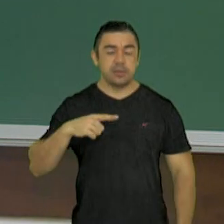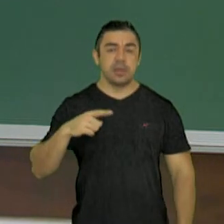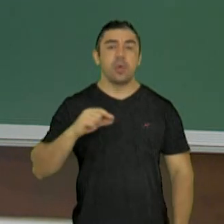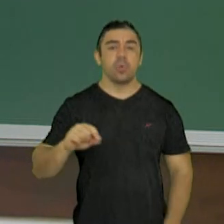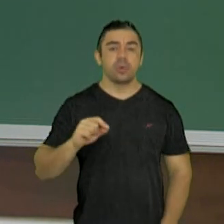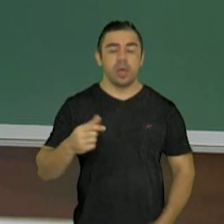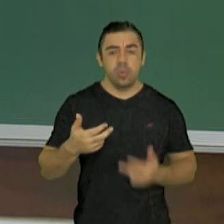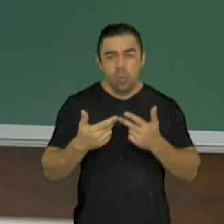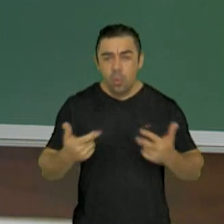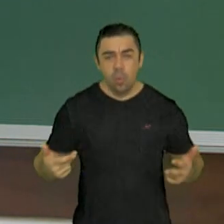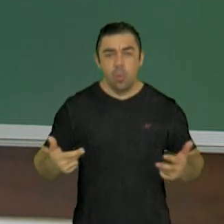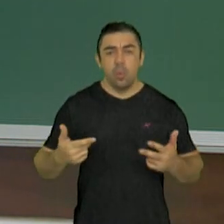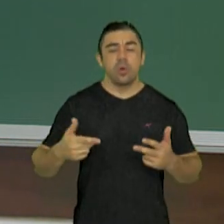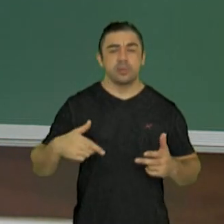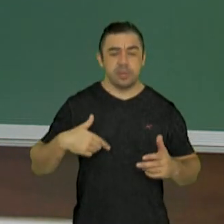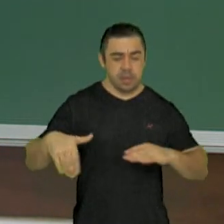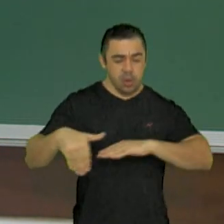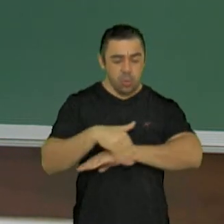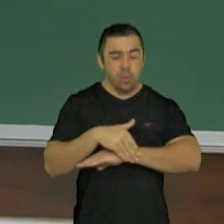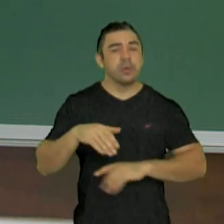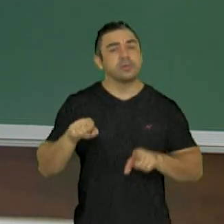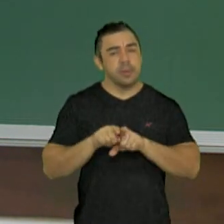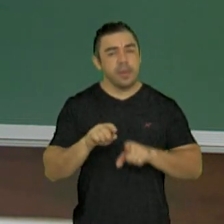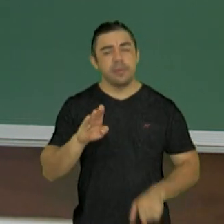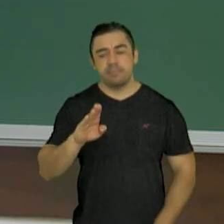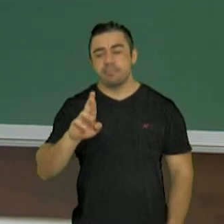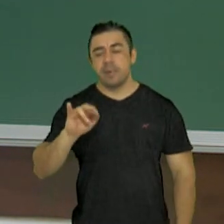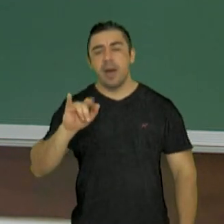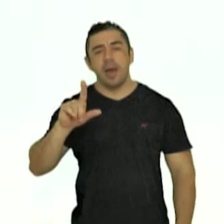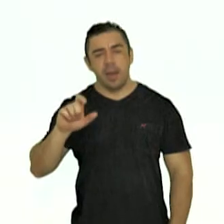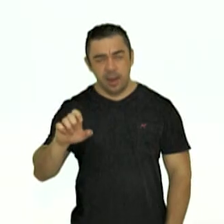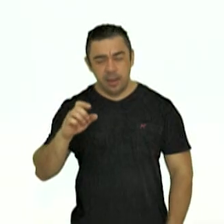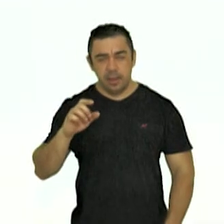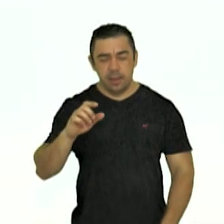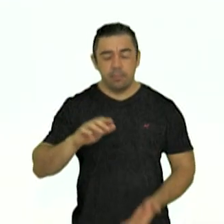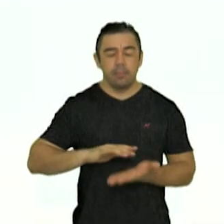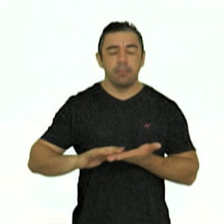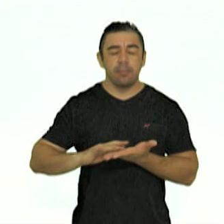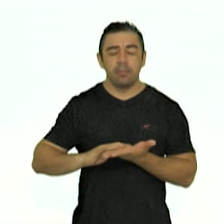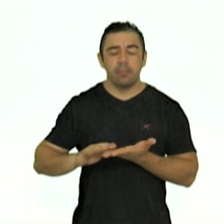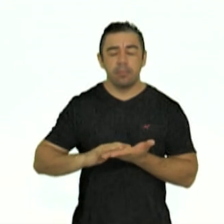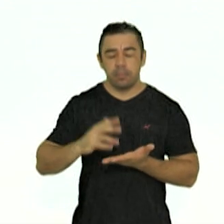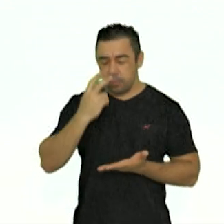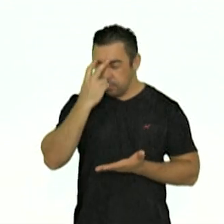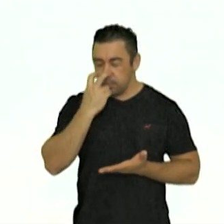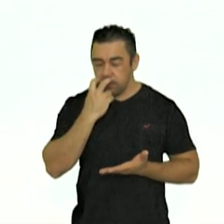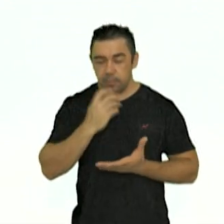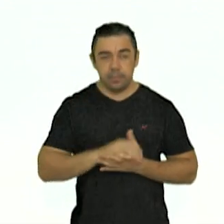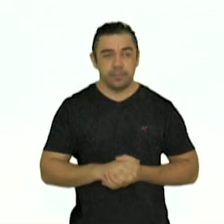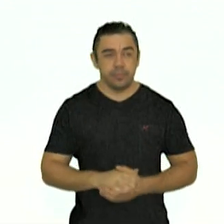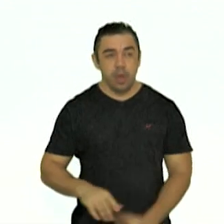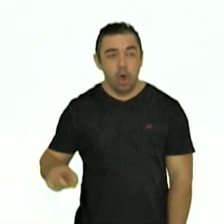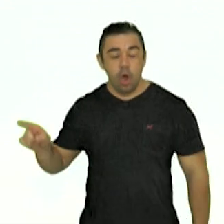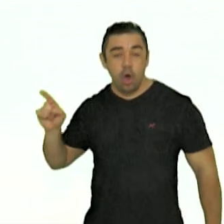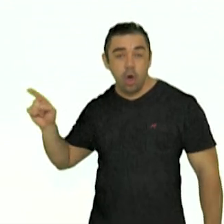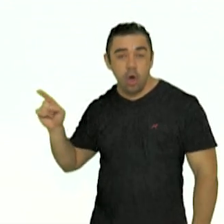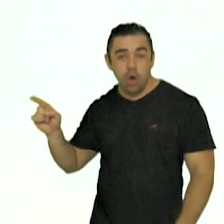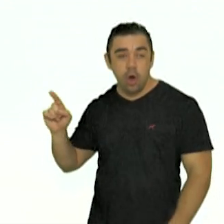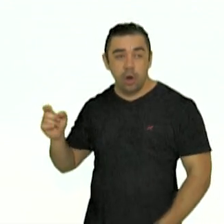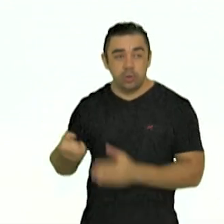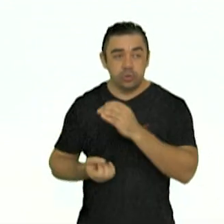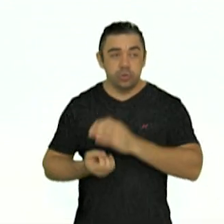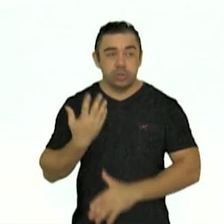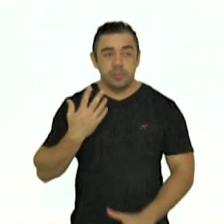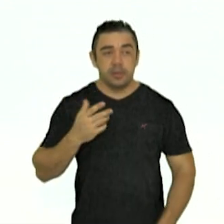braille, facilitar a vida das pessoas que necessitam. Aqui só uma imagem para ter uma ideia de